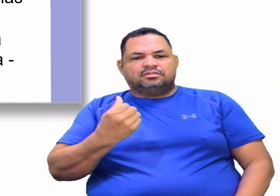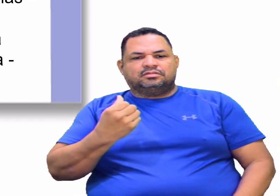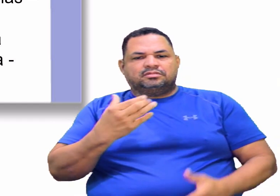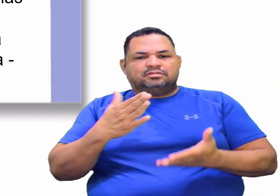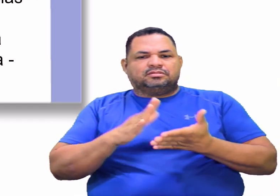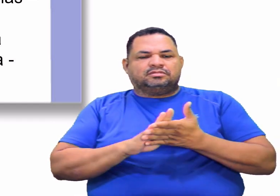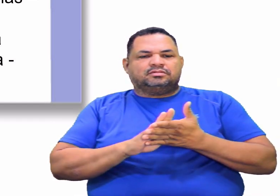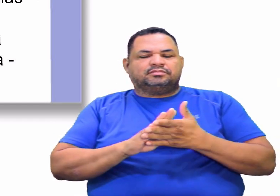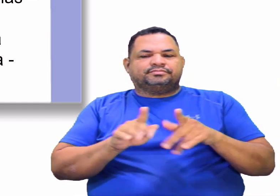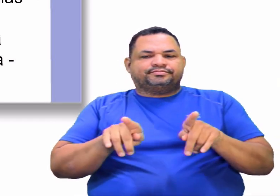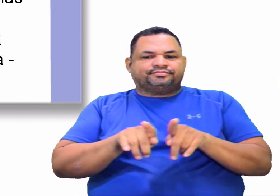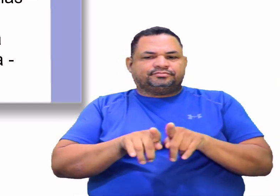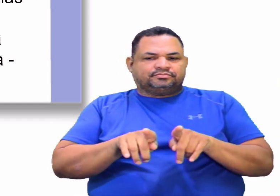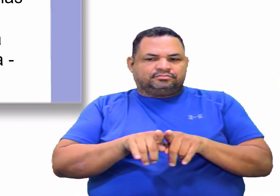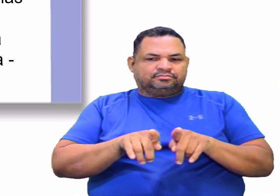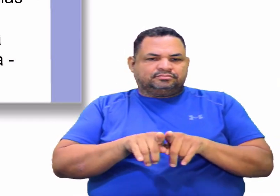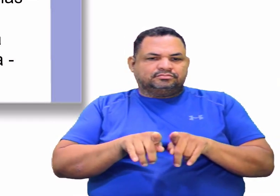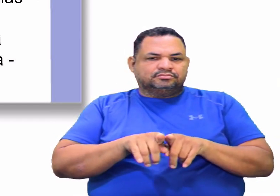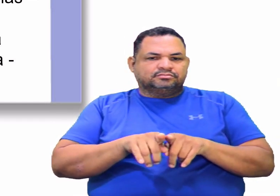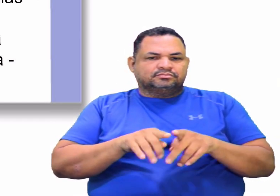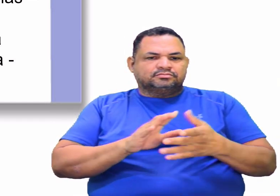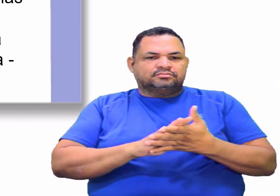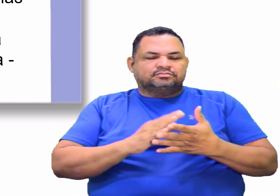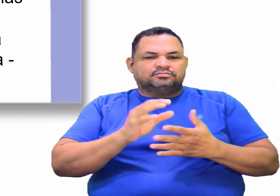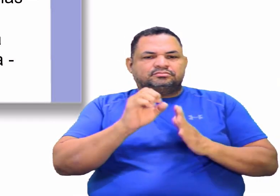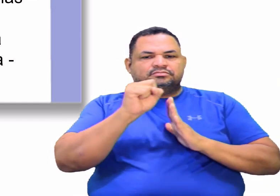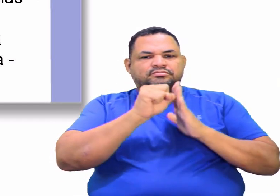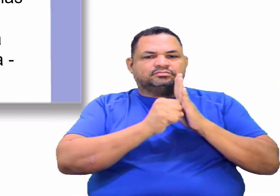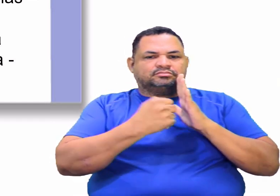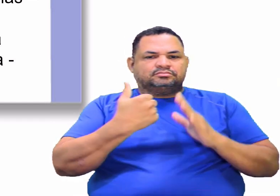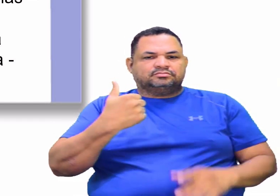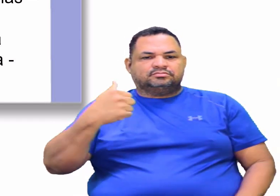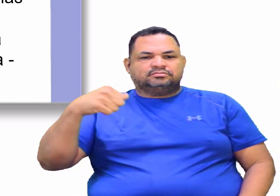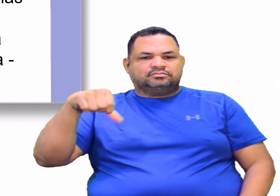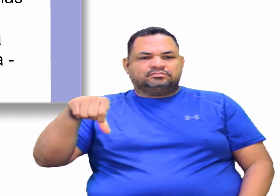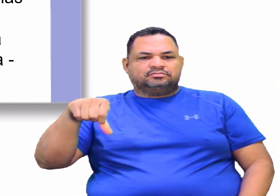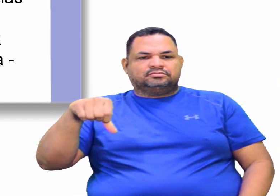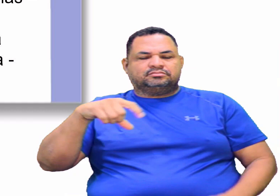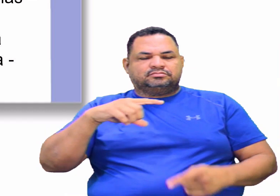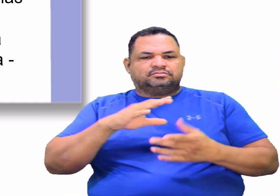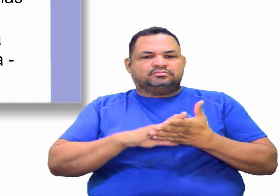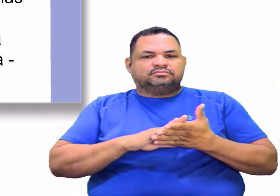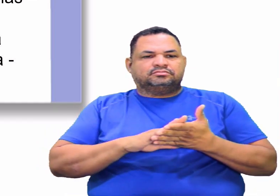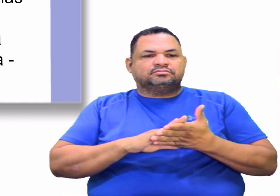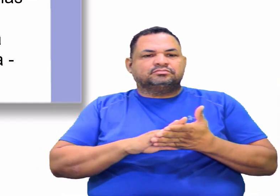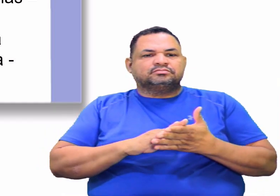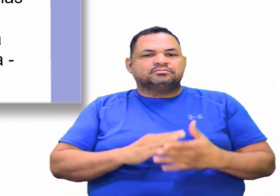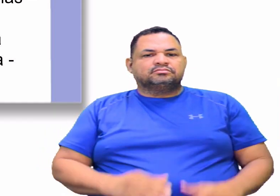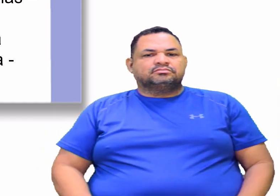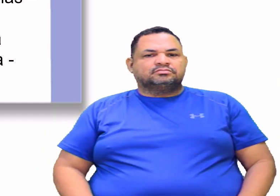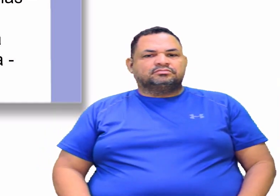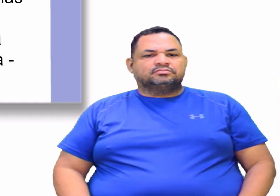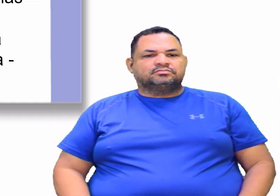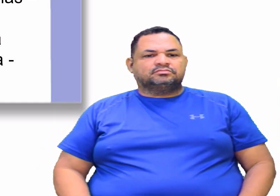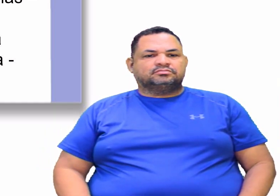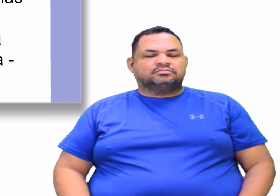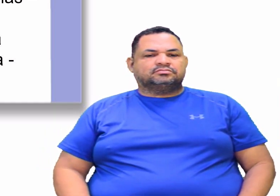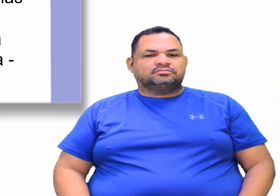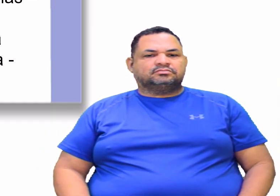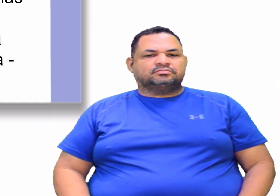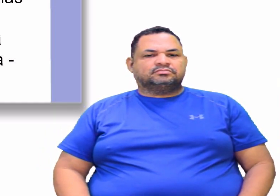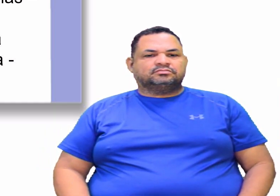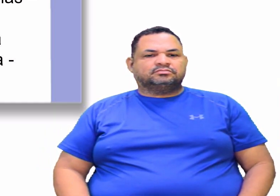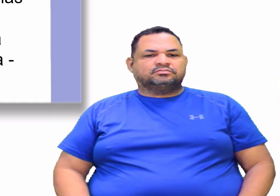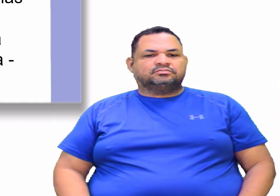Europeias, parte 2 também, já no século XIX. Aí vem a aula 7, um pouquinho mais sobre a arte visual